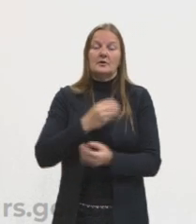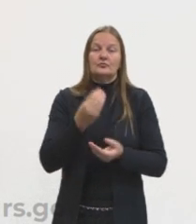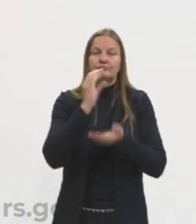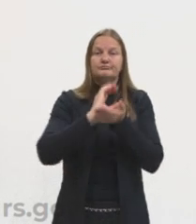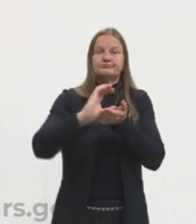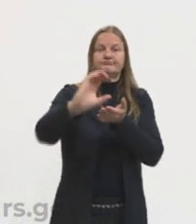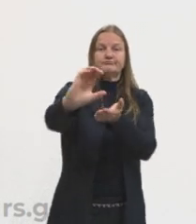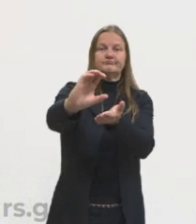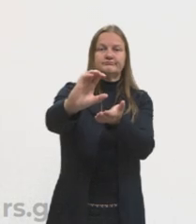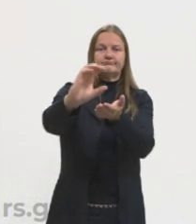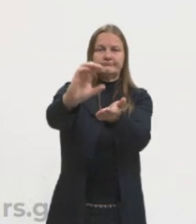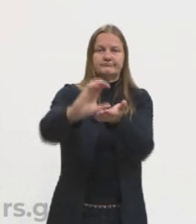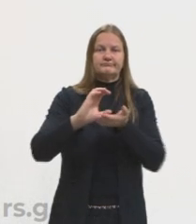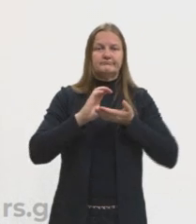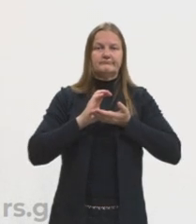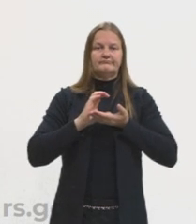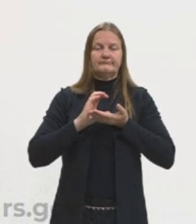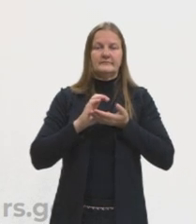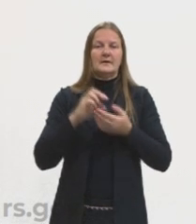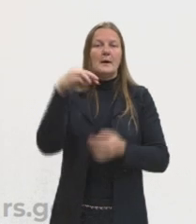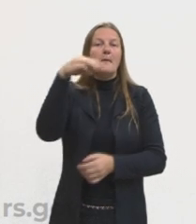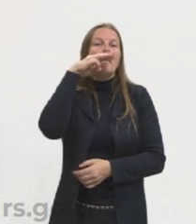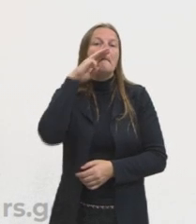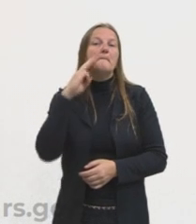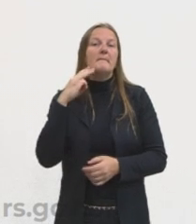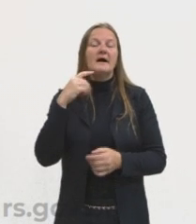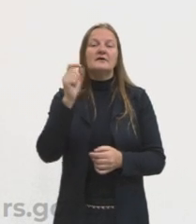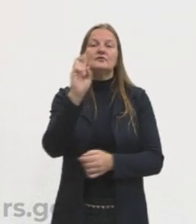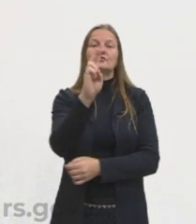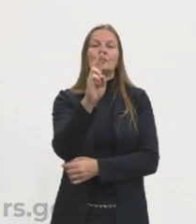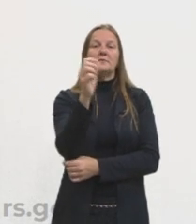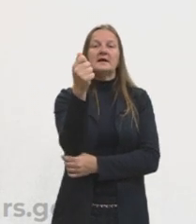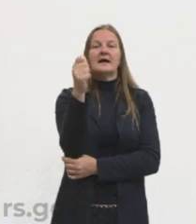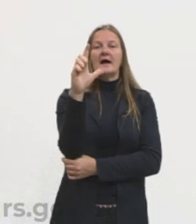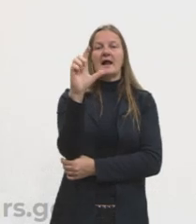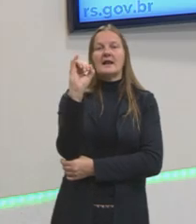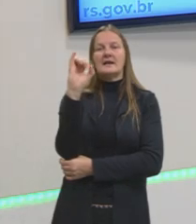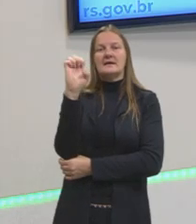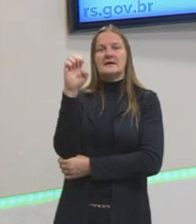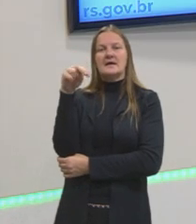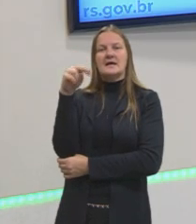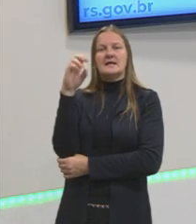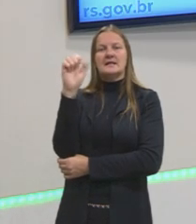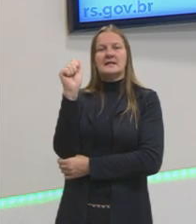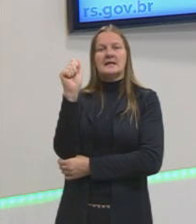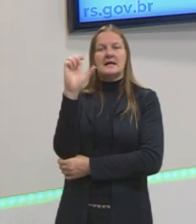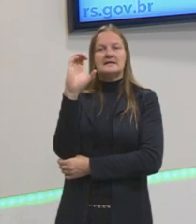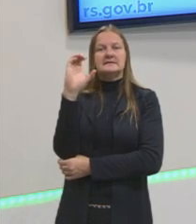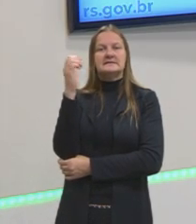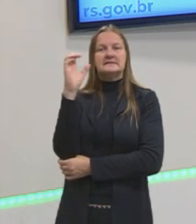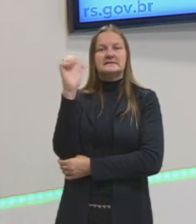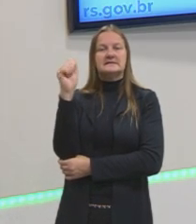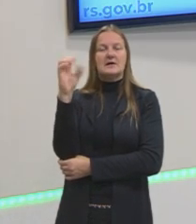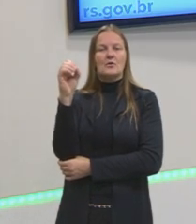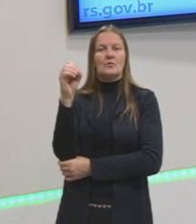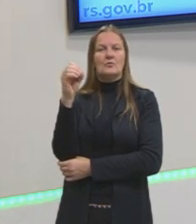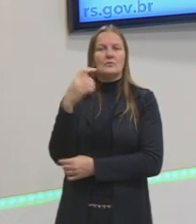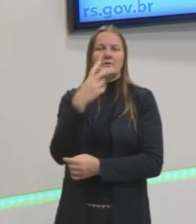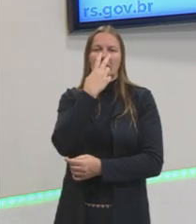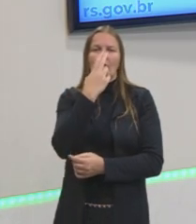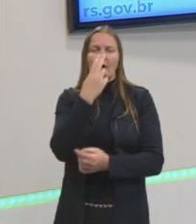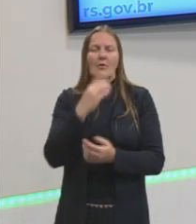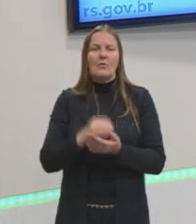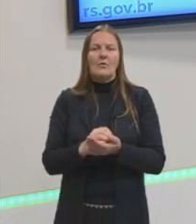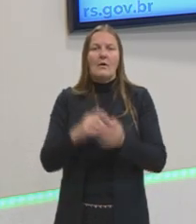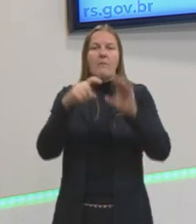mas o seu salário que o Max vai chamar isso de alienação o que que aliena fica um carro alienado uma casa nem